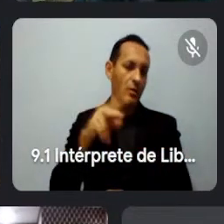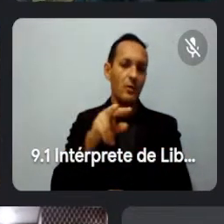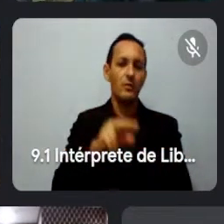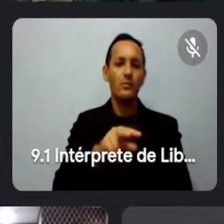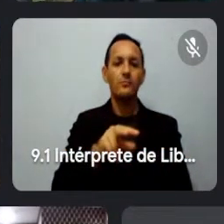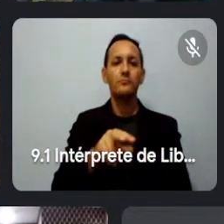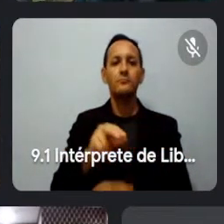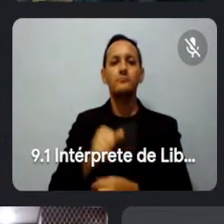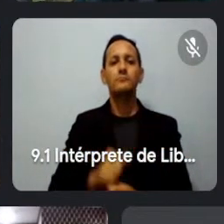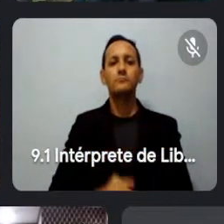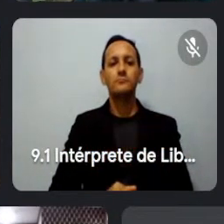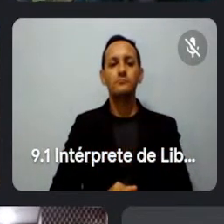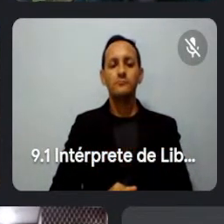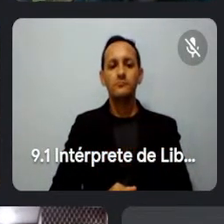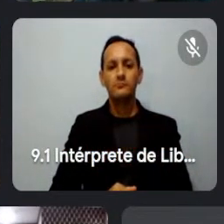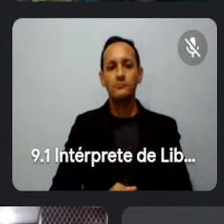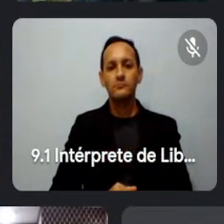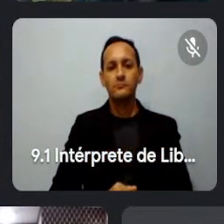voto